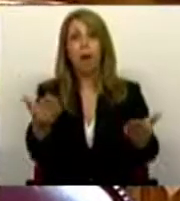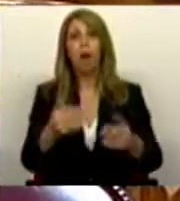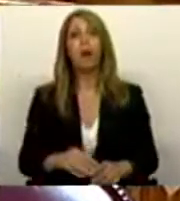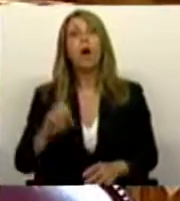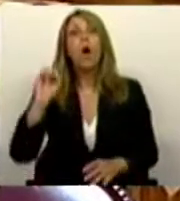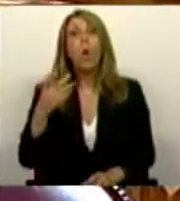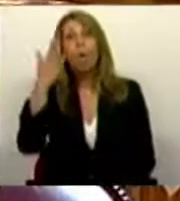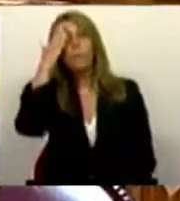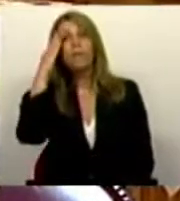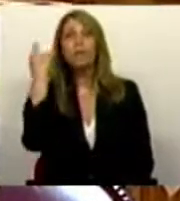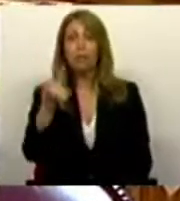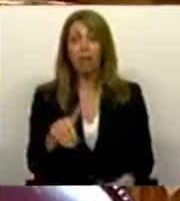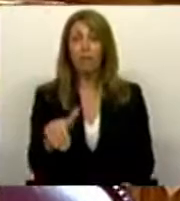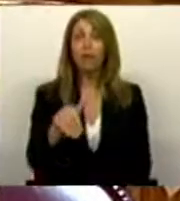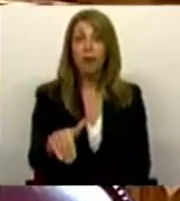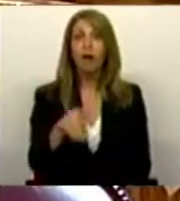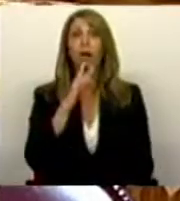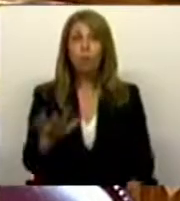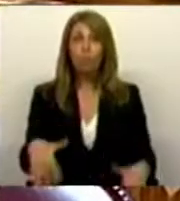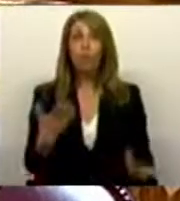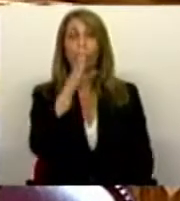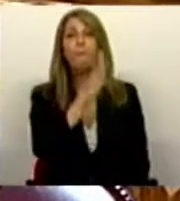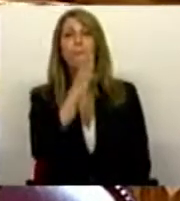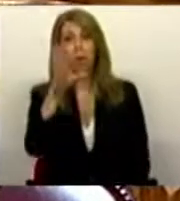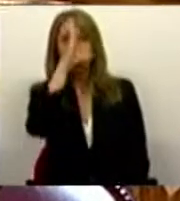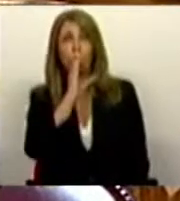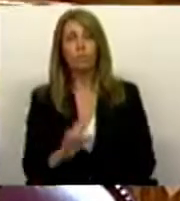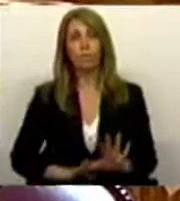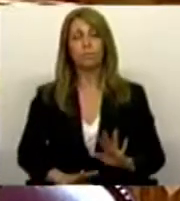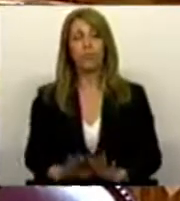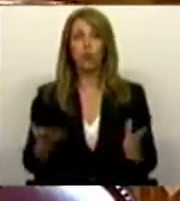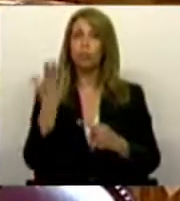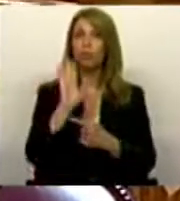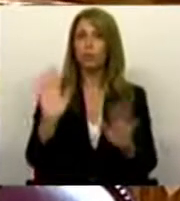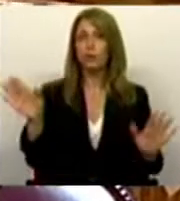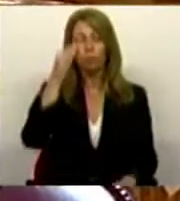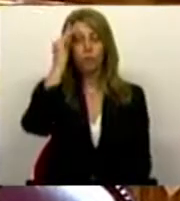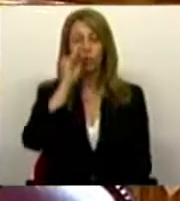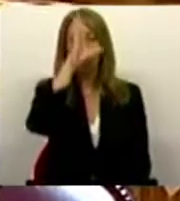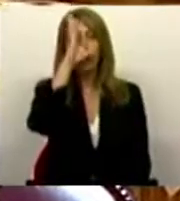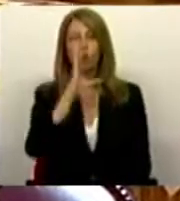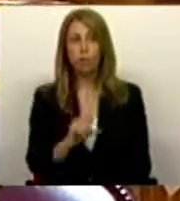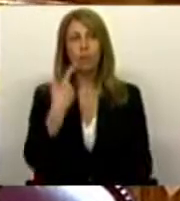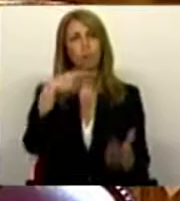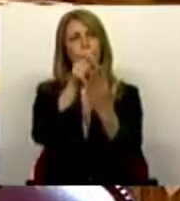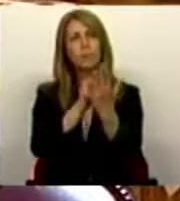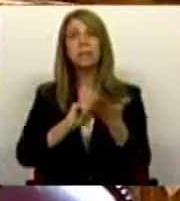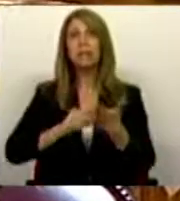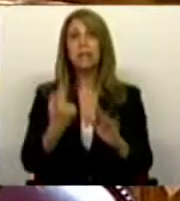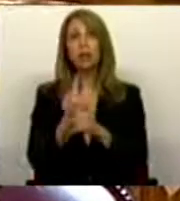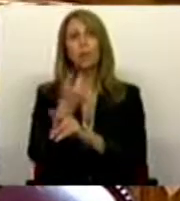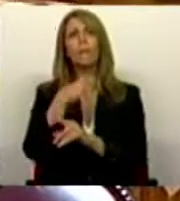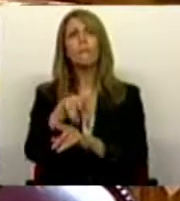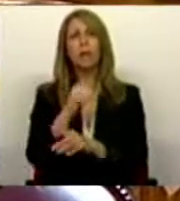e que podem vir a ser implementadas pelo Governo. A título de exemplo, recomenda-se que o Governo inventarie as necessidades de bens, serviços